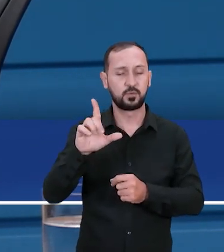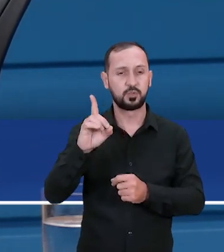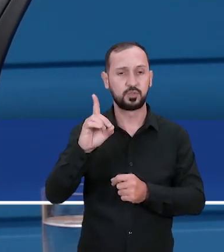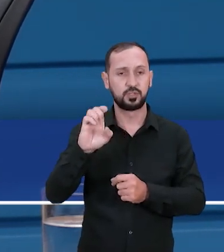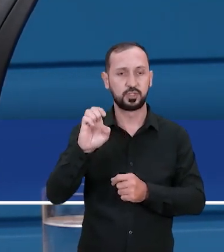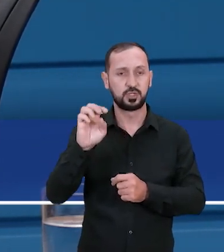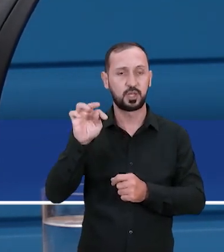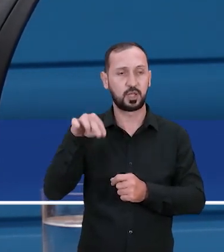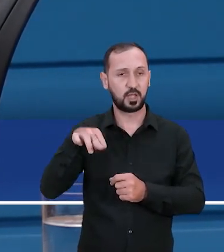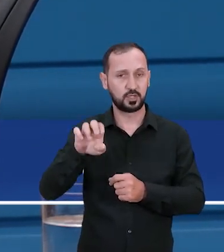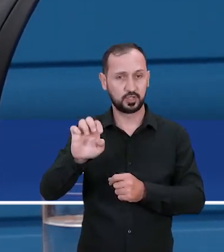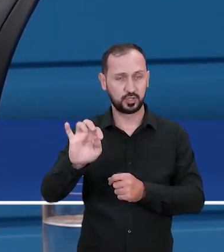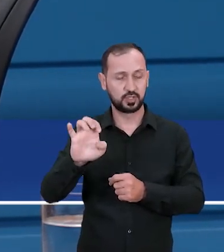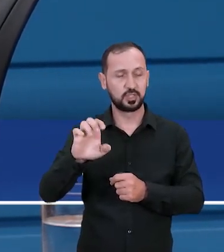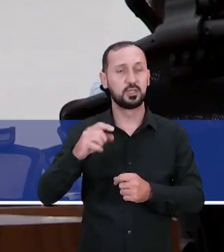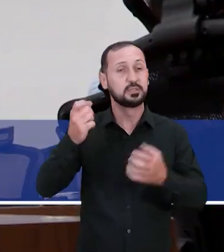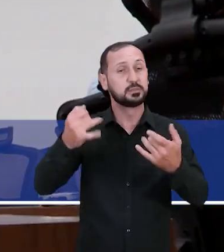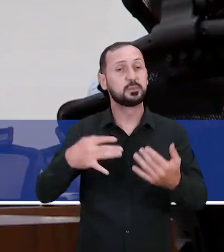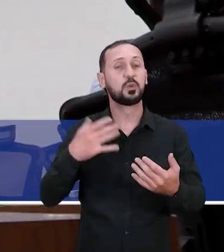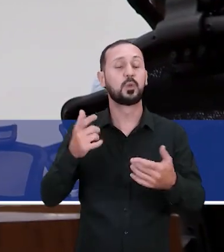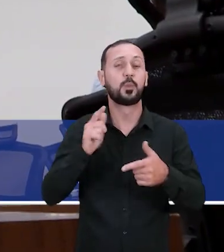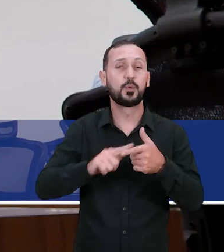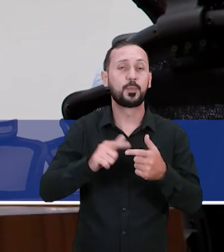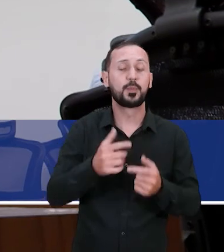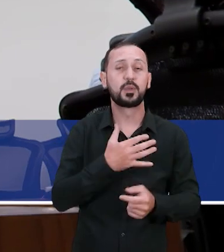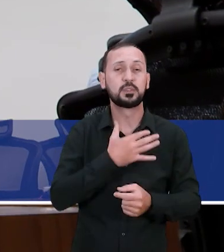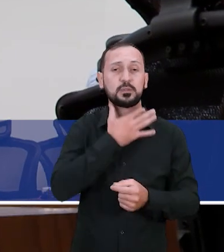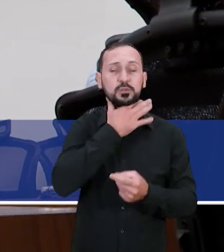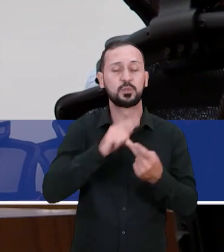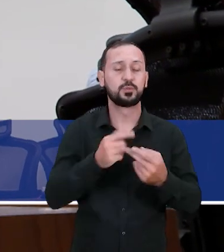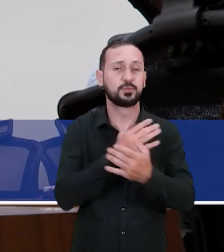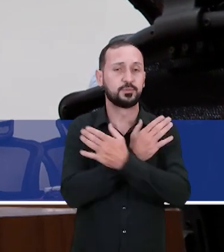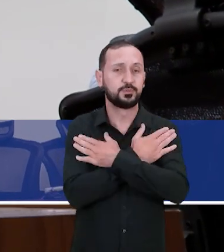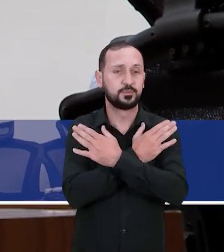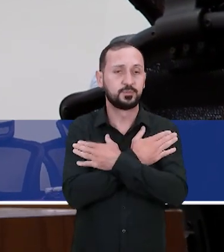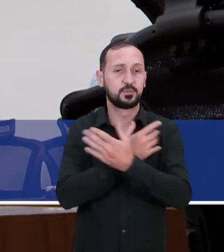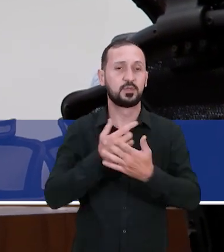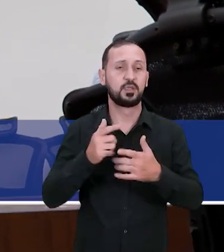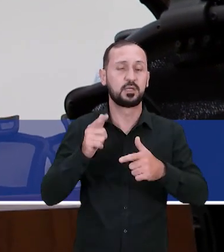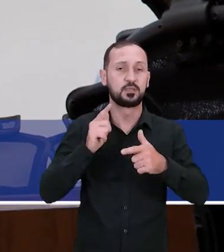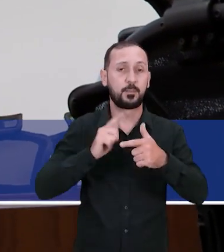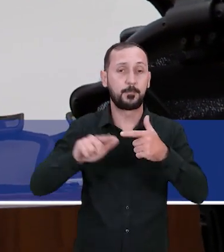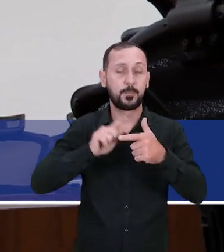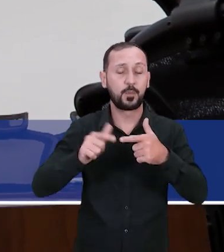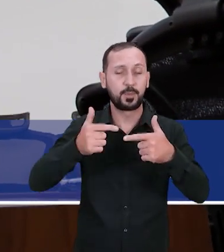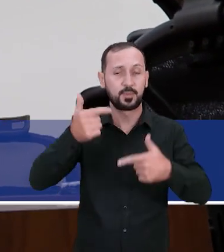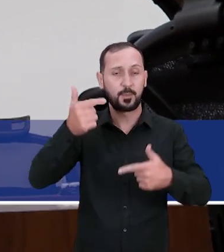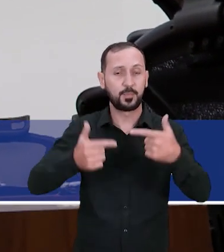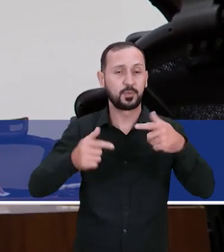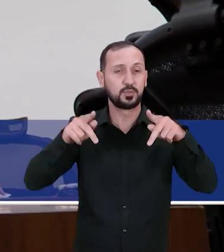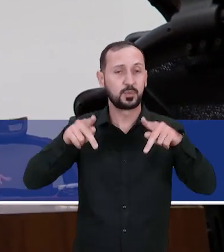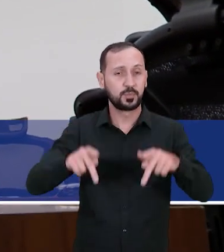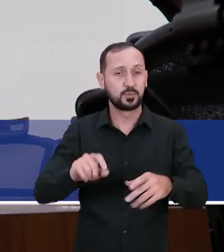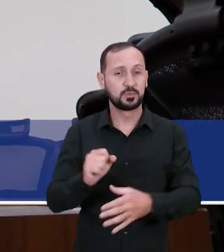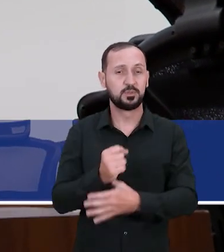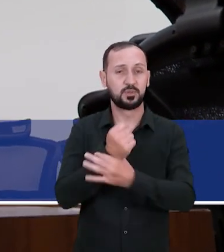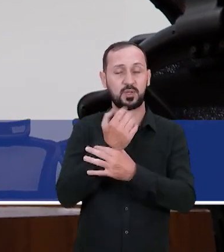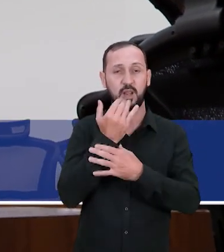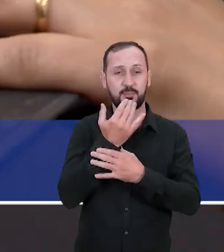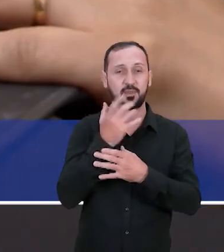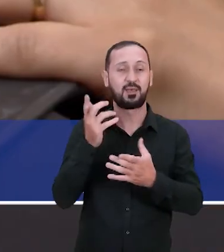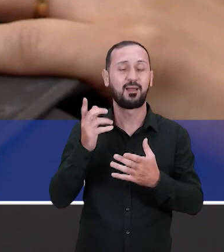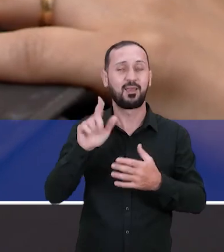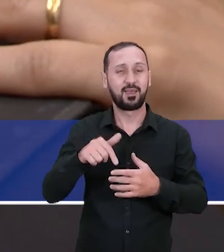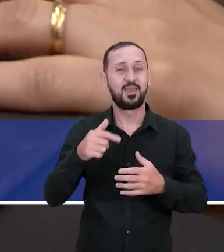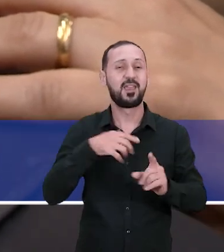doutora de Nutrição e Saúde Pública, a crise econômica, o desemprego e o desmonte das políticas públicas de segurança